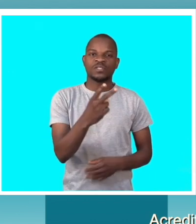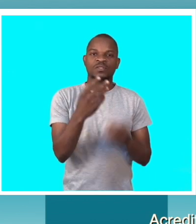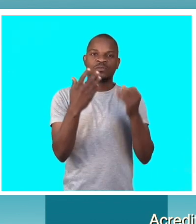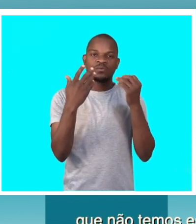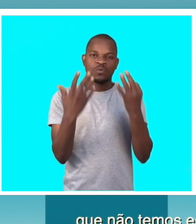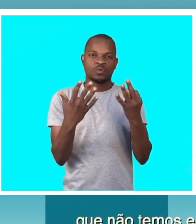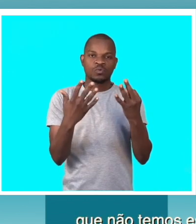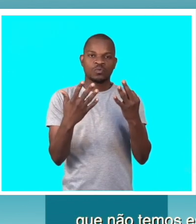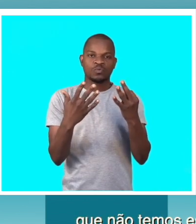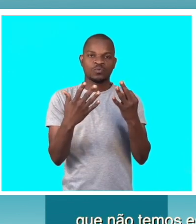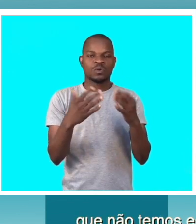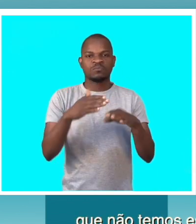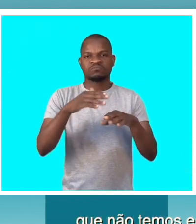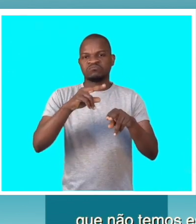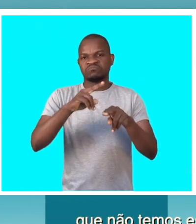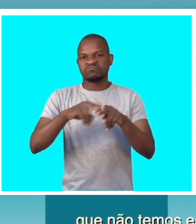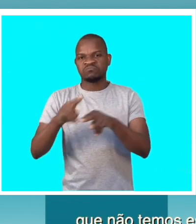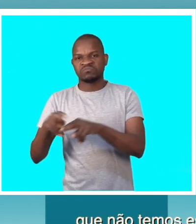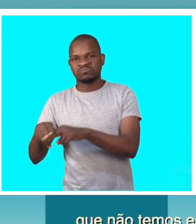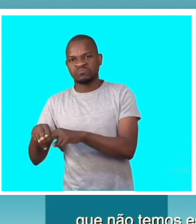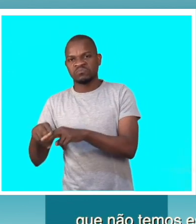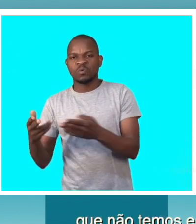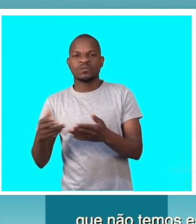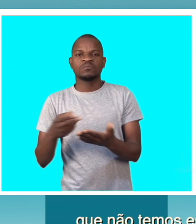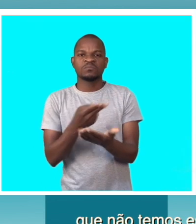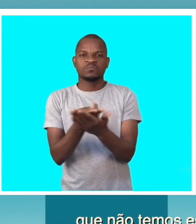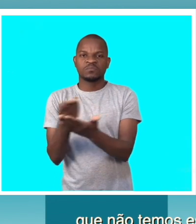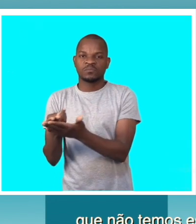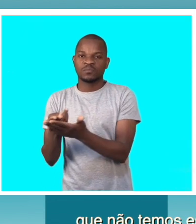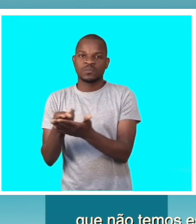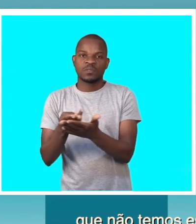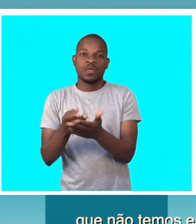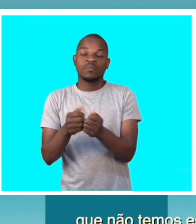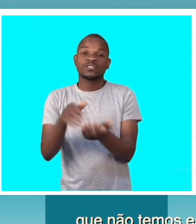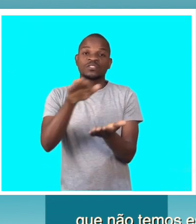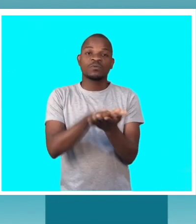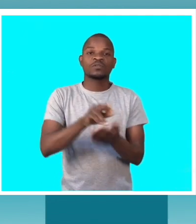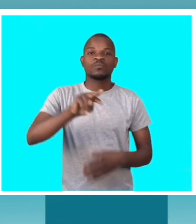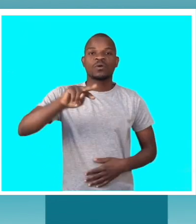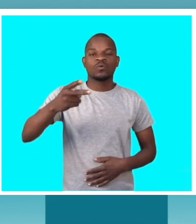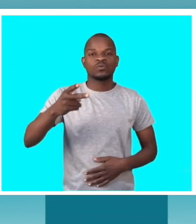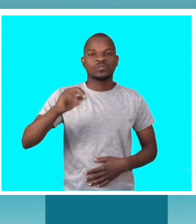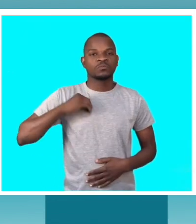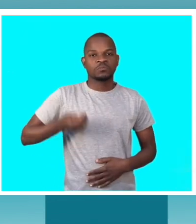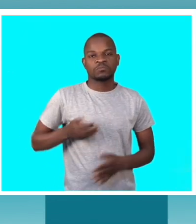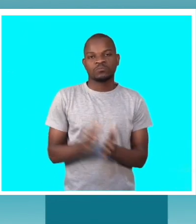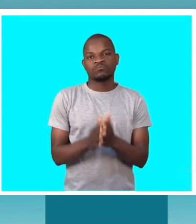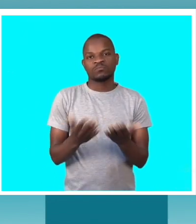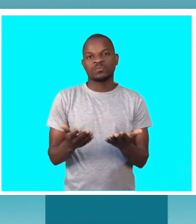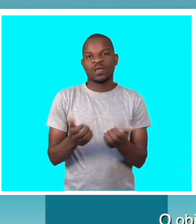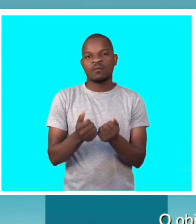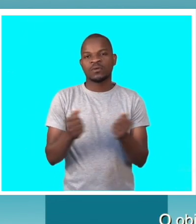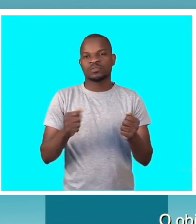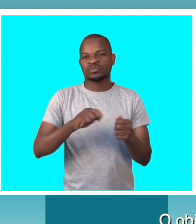ficam ocupadas, que não temos nem espaço suficiente para as outras senhoras. Mas estamos a conseguir gerir.